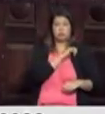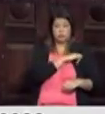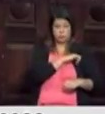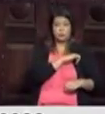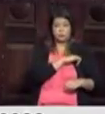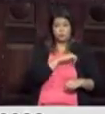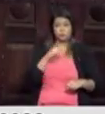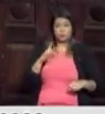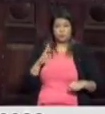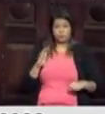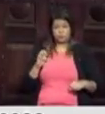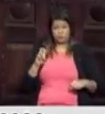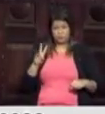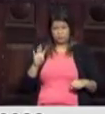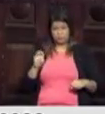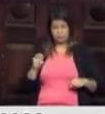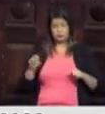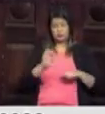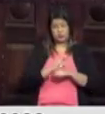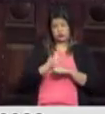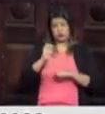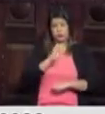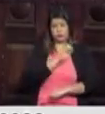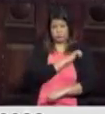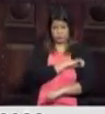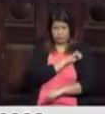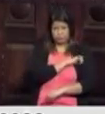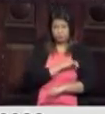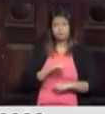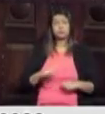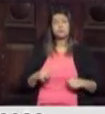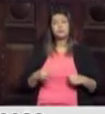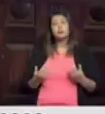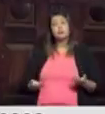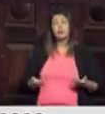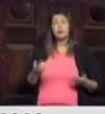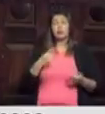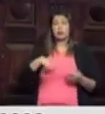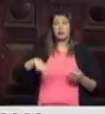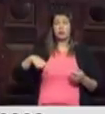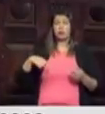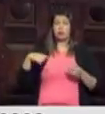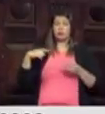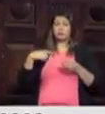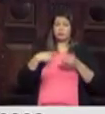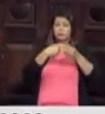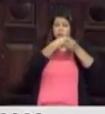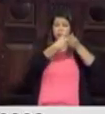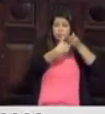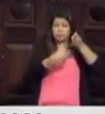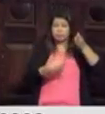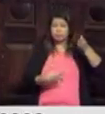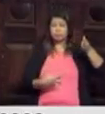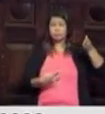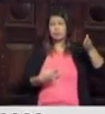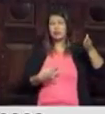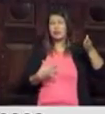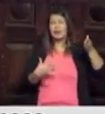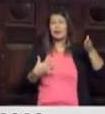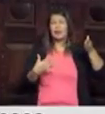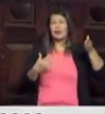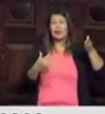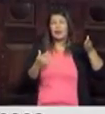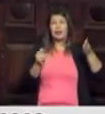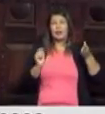a Previdência do Estado do Rio de Janeiro. E a gente pega um histórico do Rio Previdência, porque uma coisa é